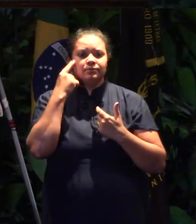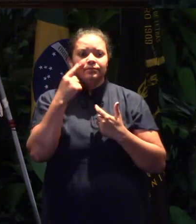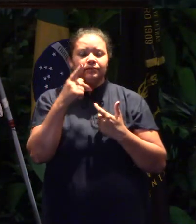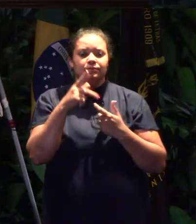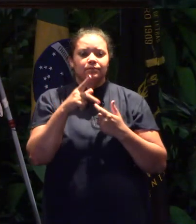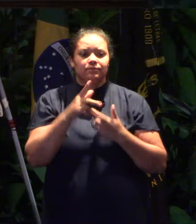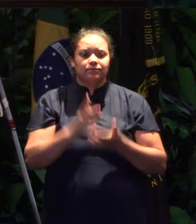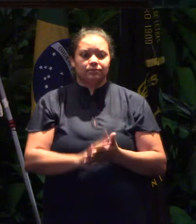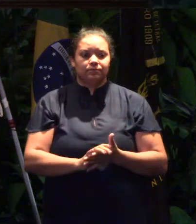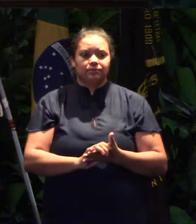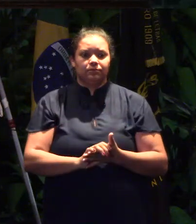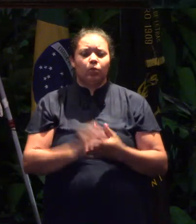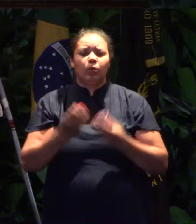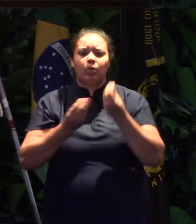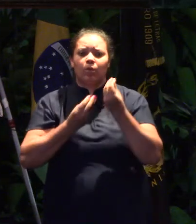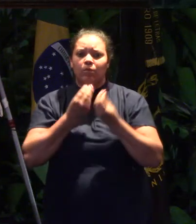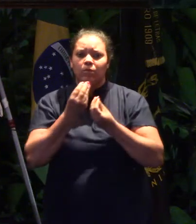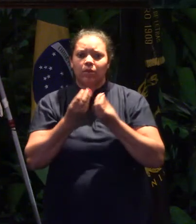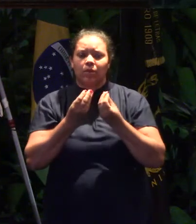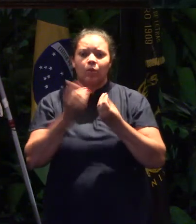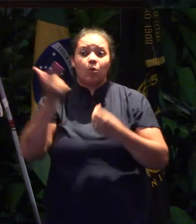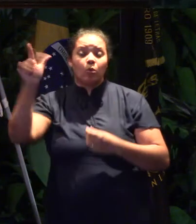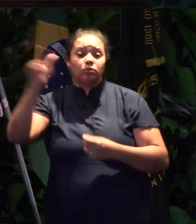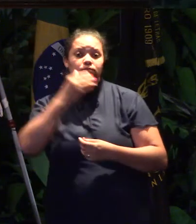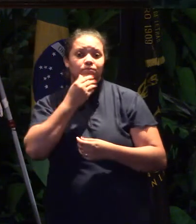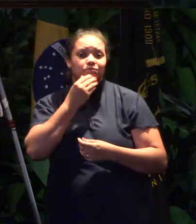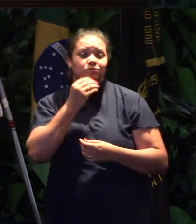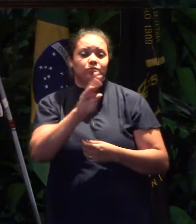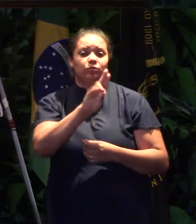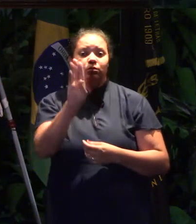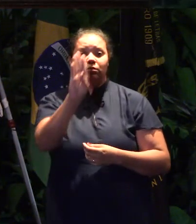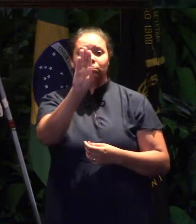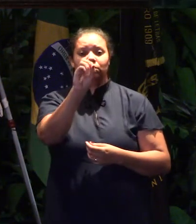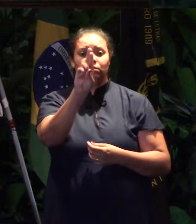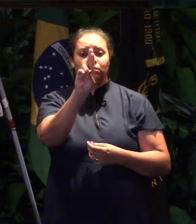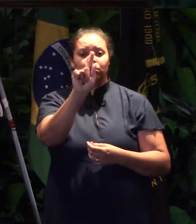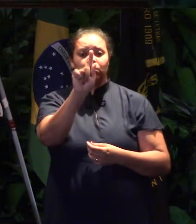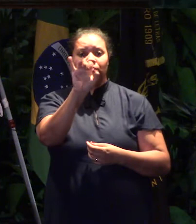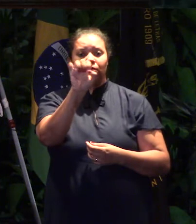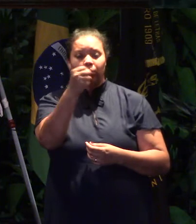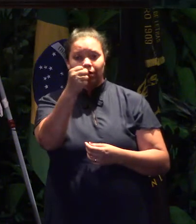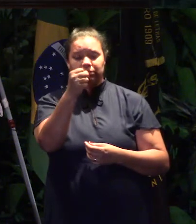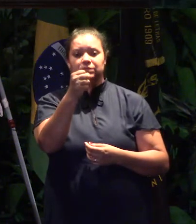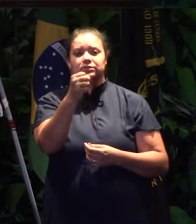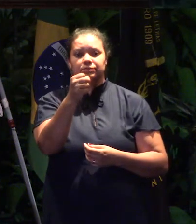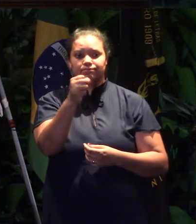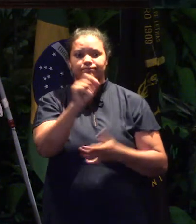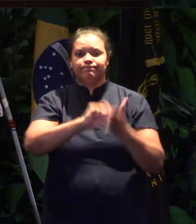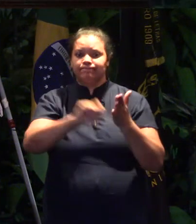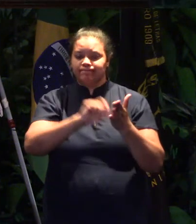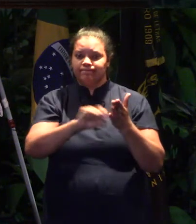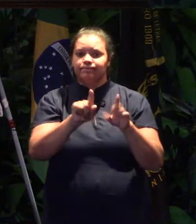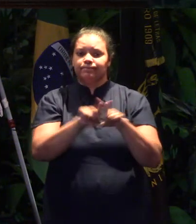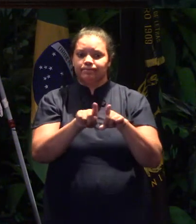privado da visão, que é o Borges, né, o nosso Jorge Luiz Borges. Eu